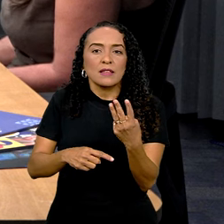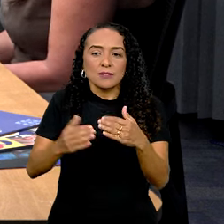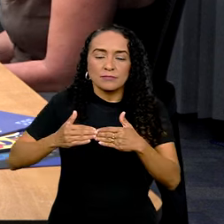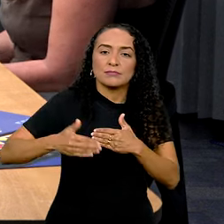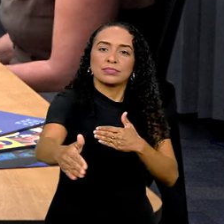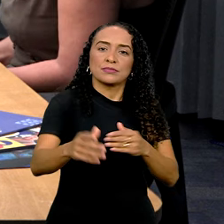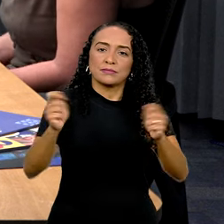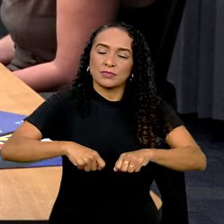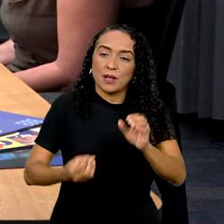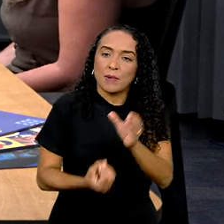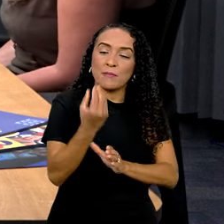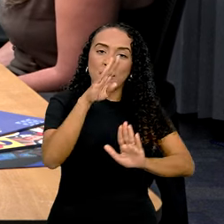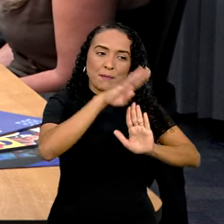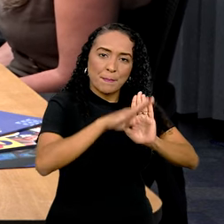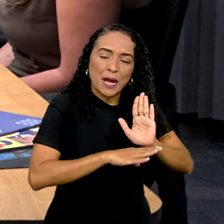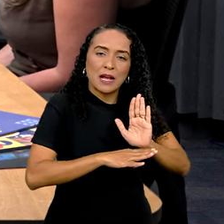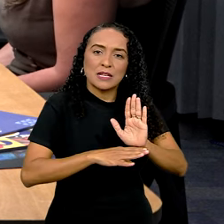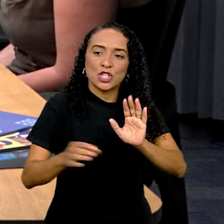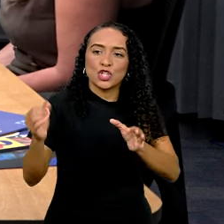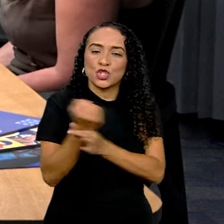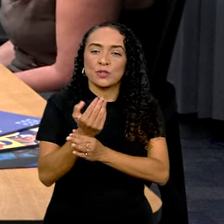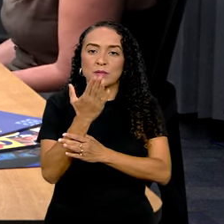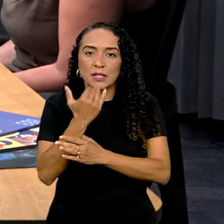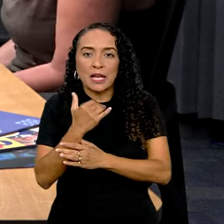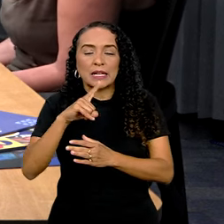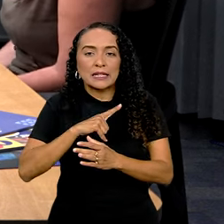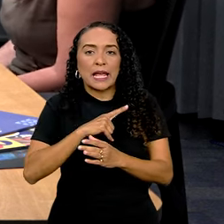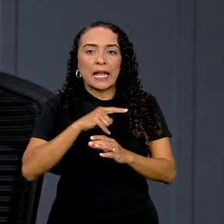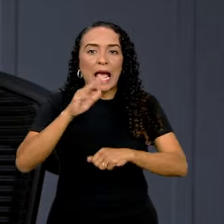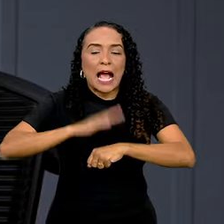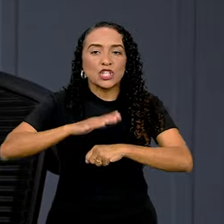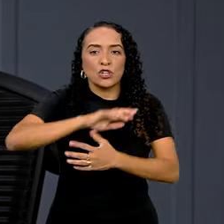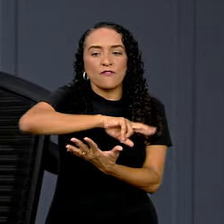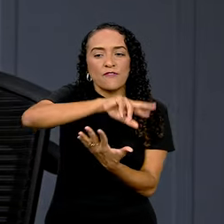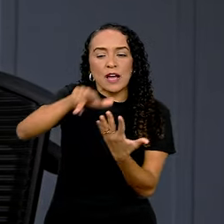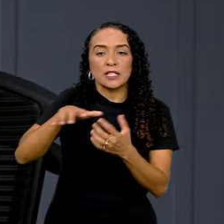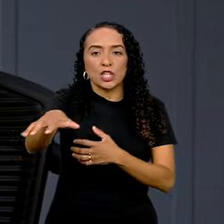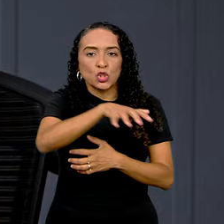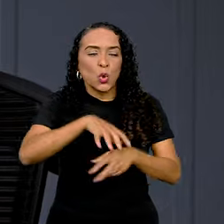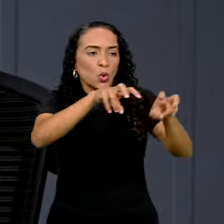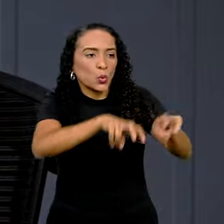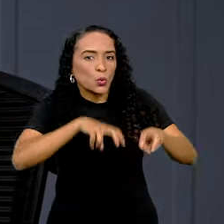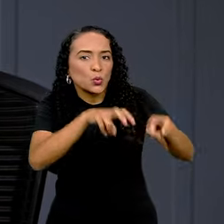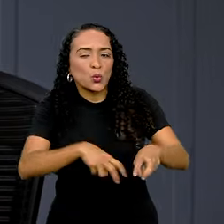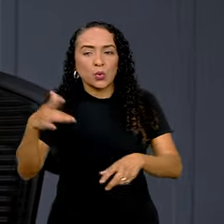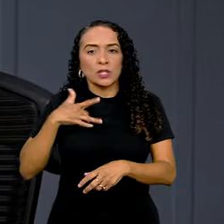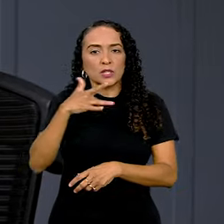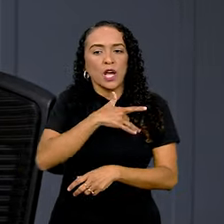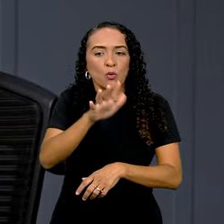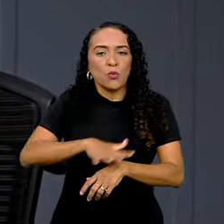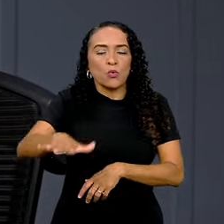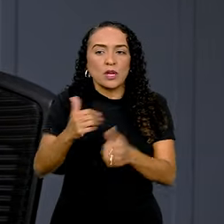instâncias eh elaborar um plano de segurança alimentar contendo ações dos diversos setores da agricultura da